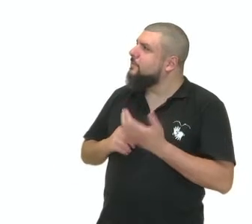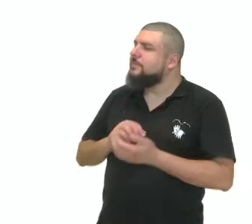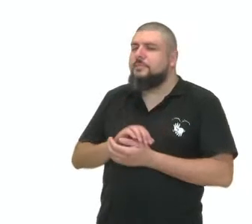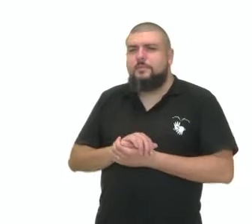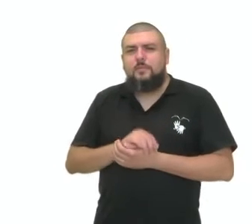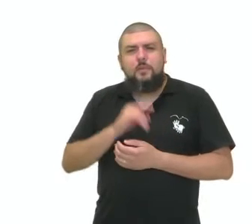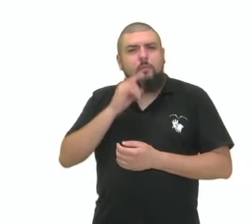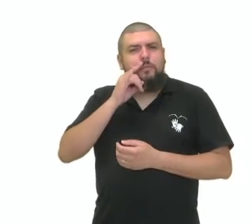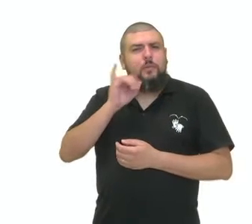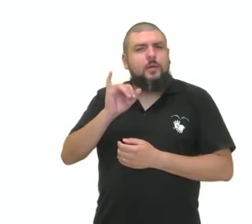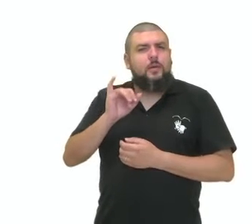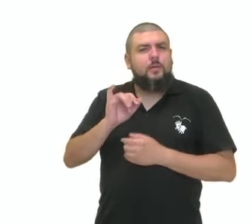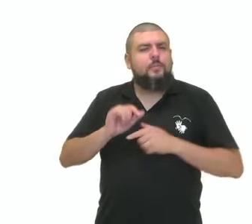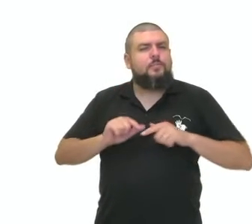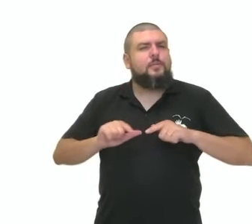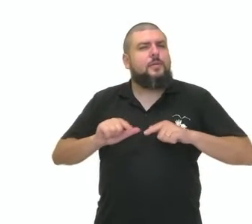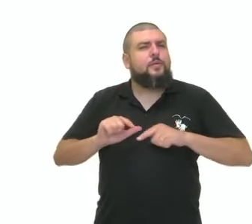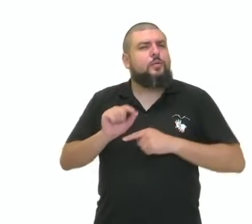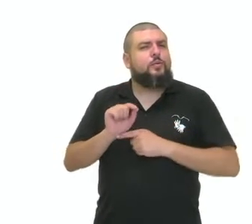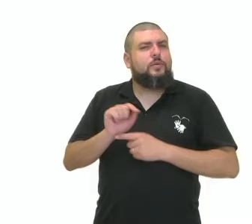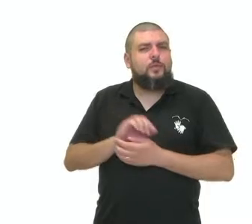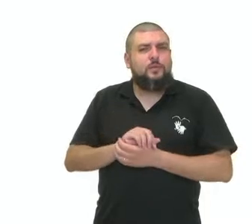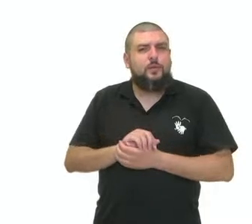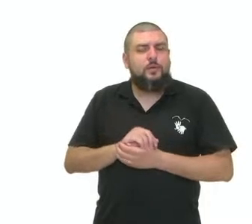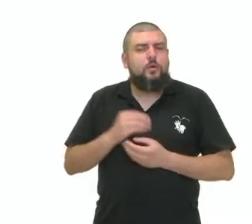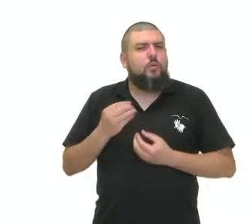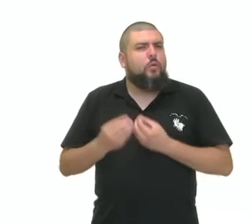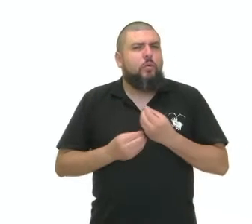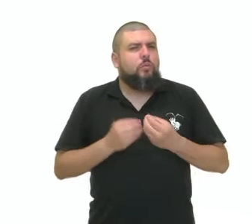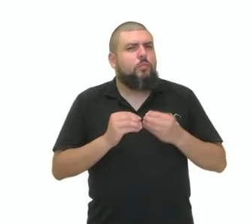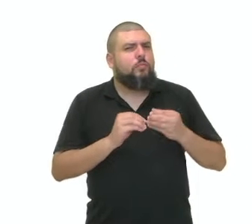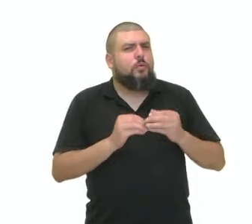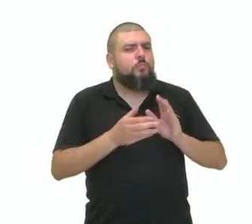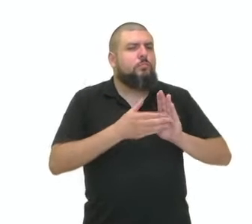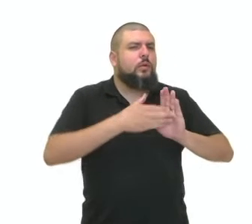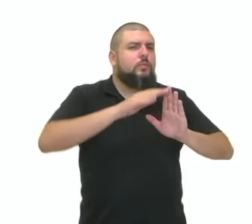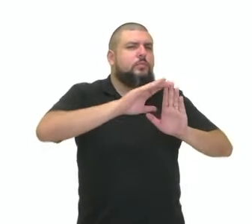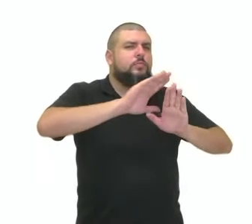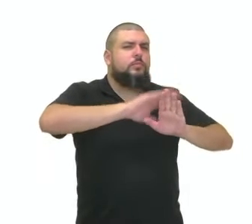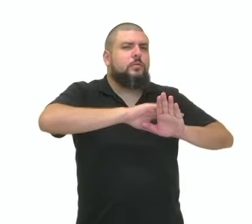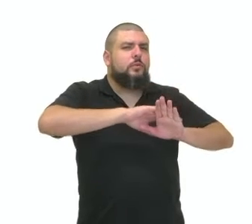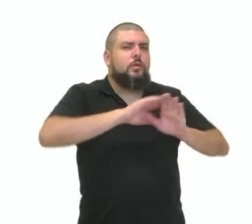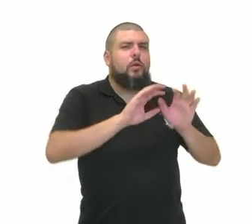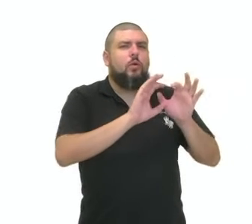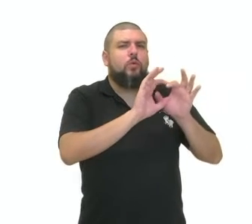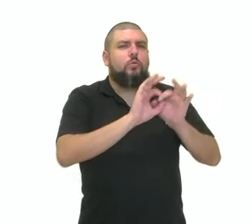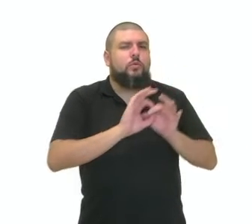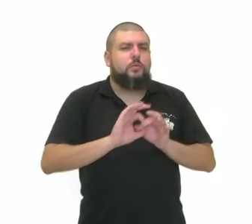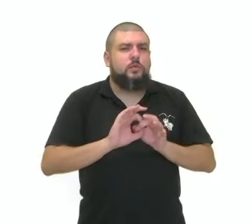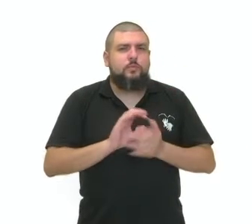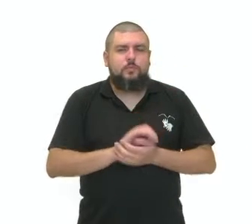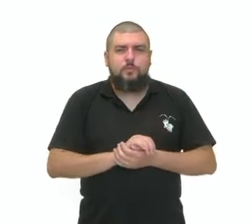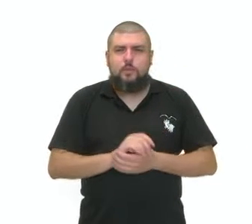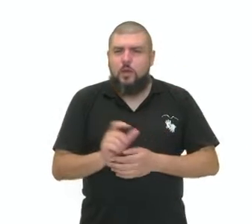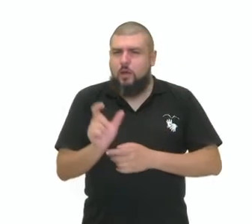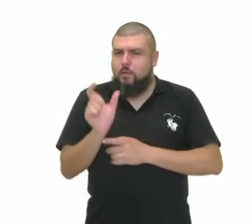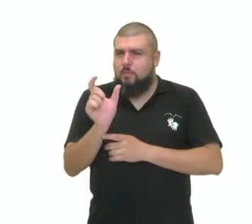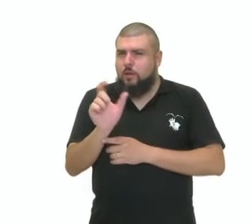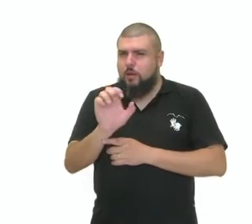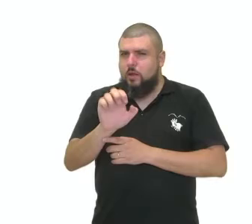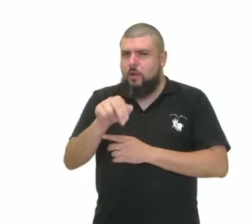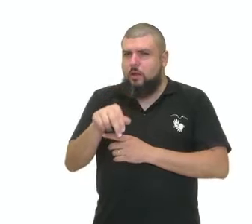pai exerce? Qual o contexto de produção da charge? Será que a palavra endossado está